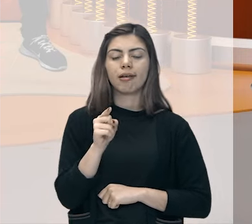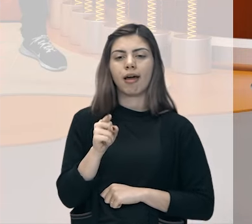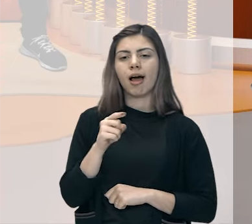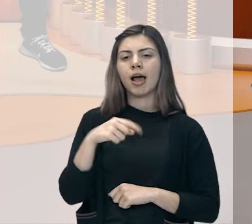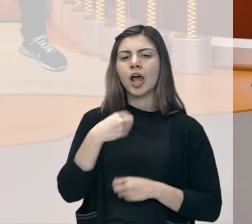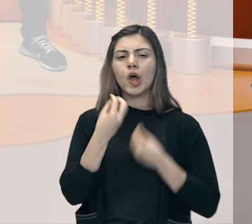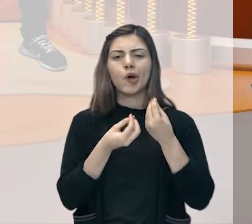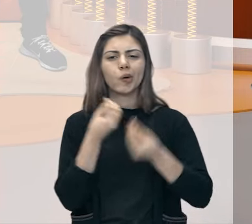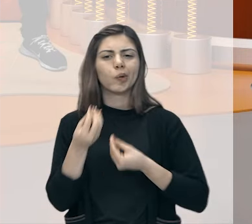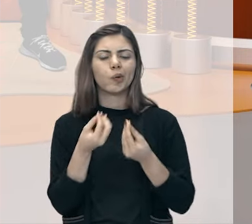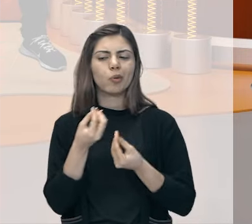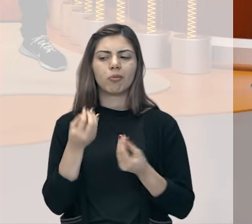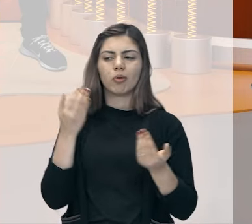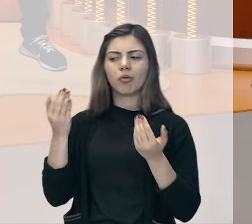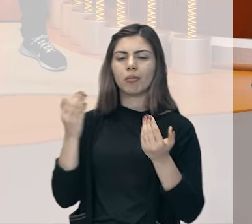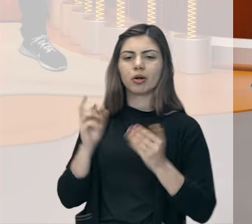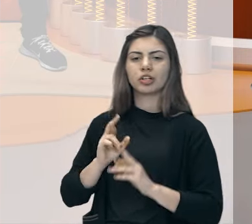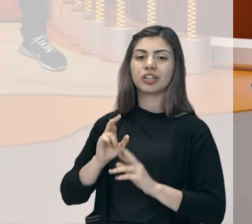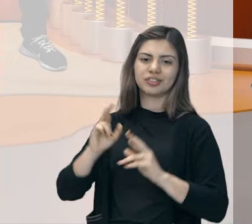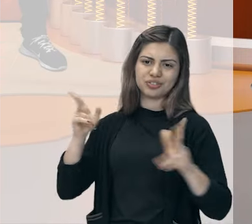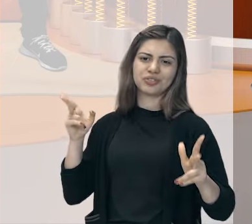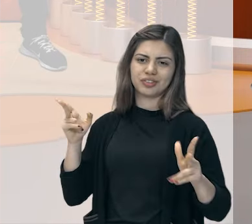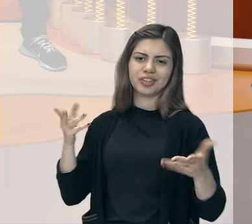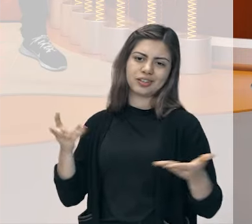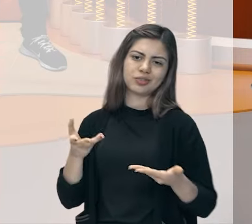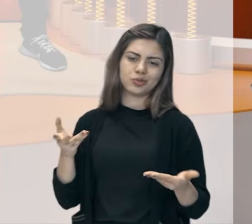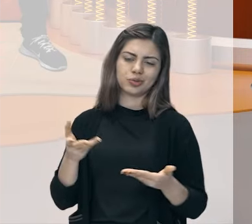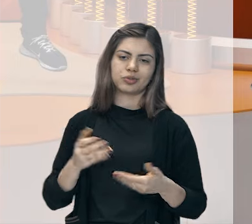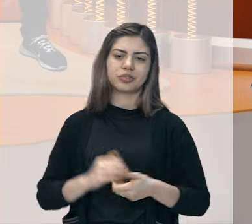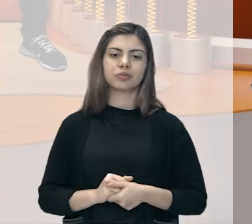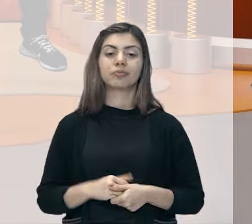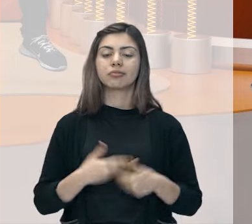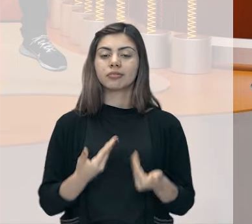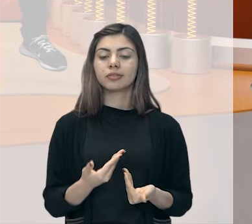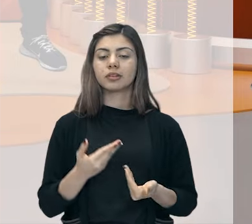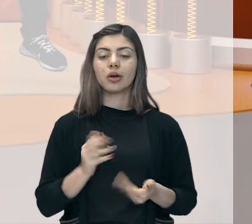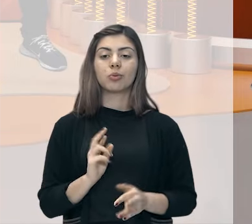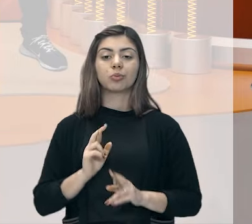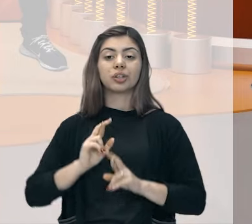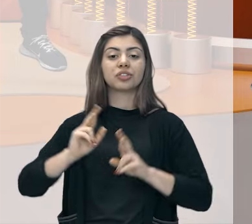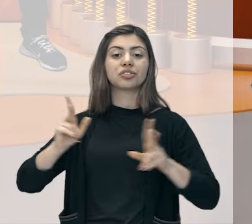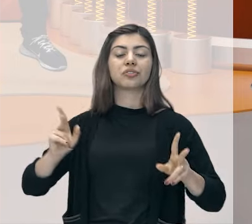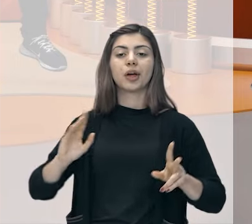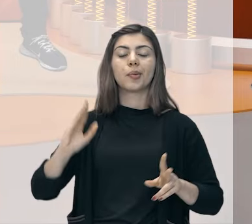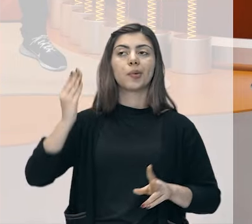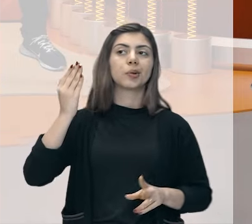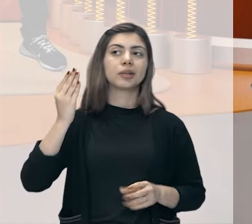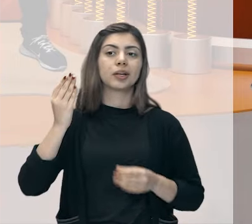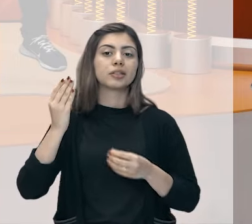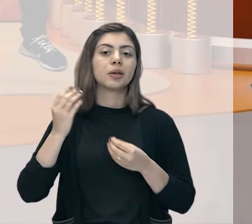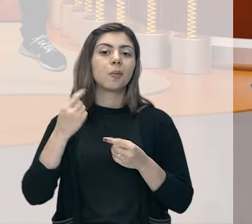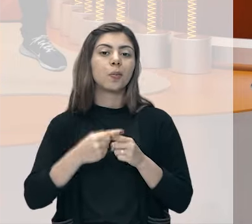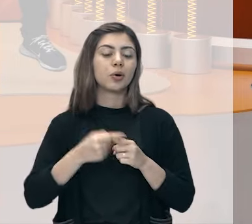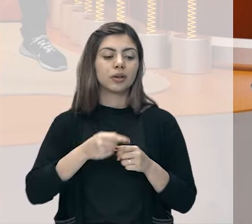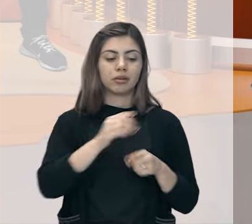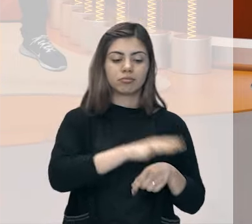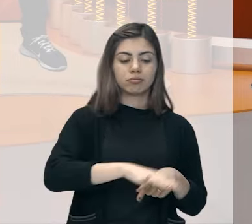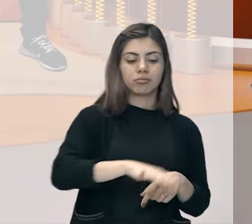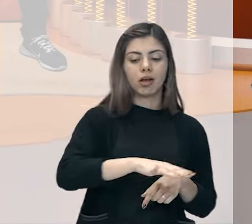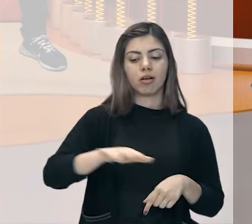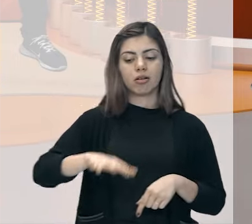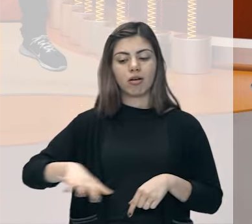eram muito diferentes das que conhecemos hoje. Essas diferenças aconteciam por causa da região em que